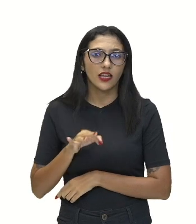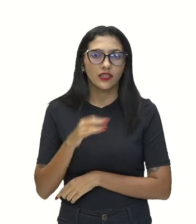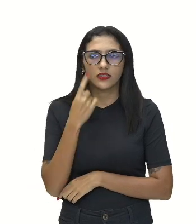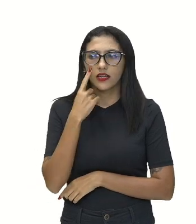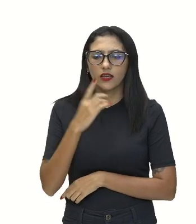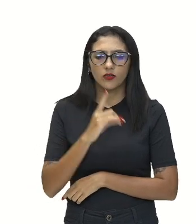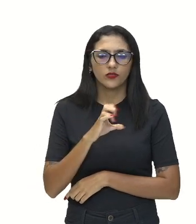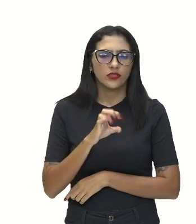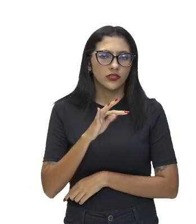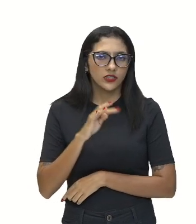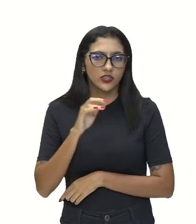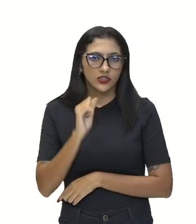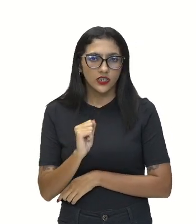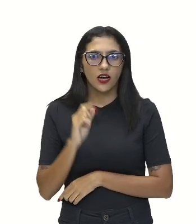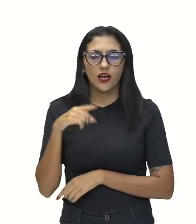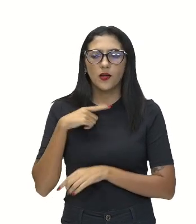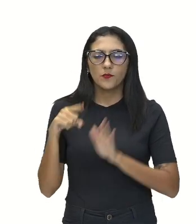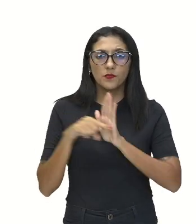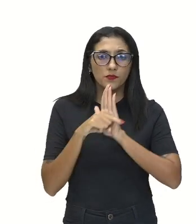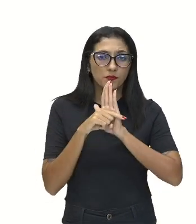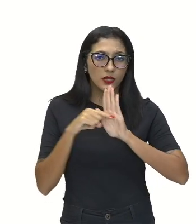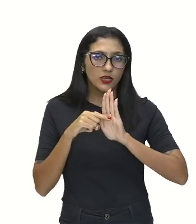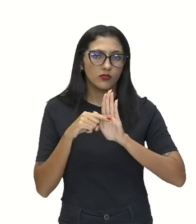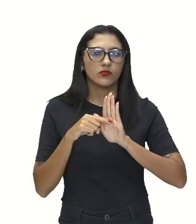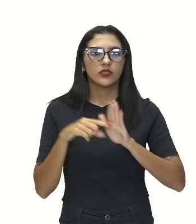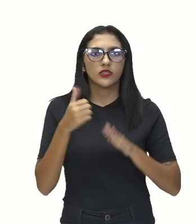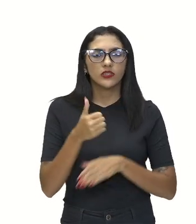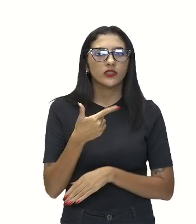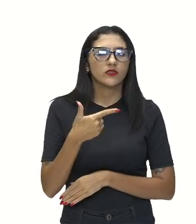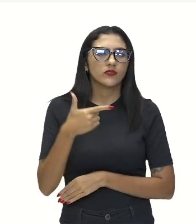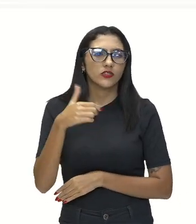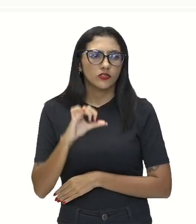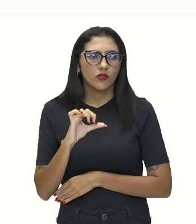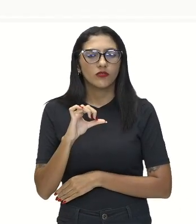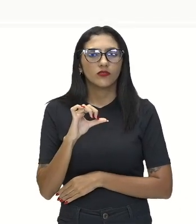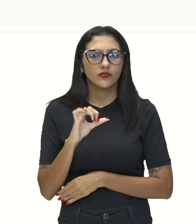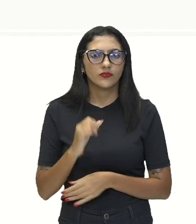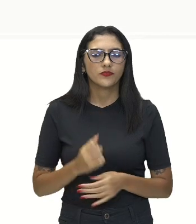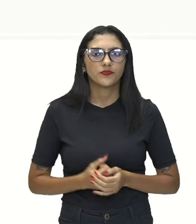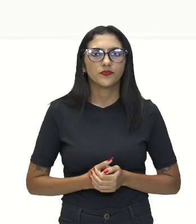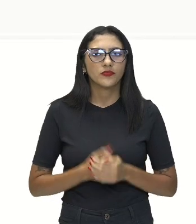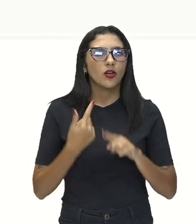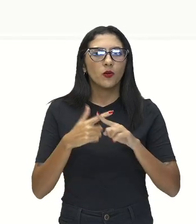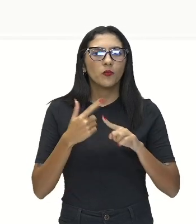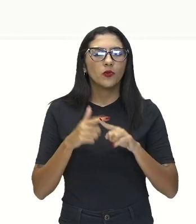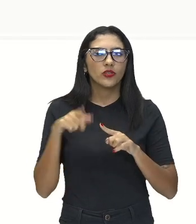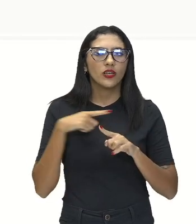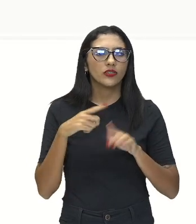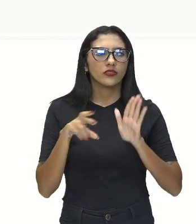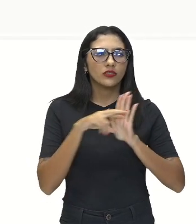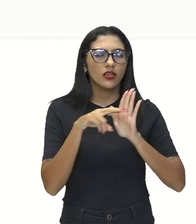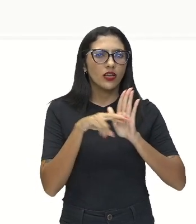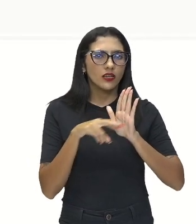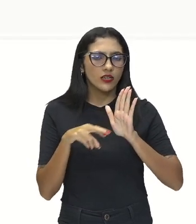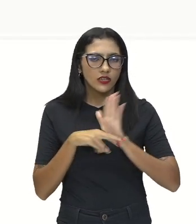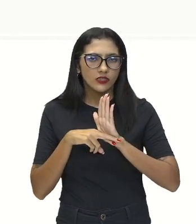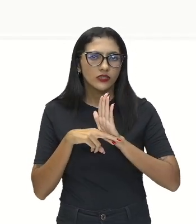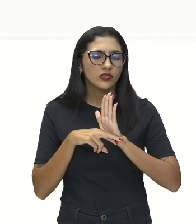eu sou obrigado a fazer um joguinho de sinal aqui. Então, eu vou repetir o sinal da operação, tá? Vou colocar o